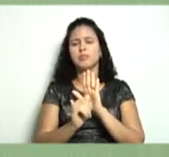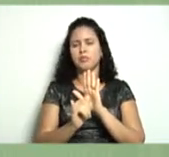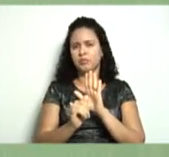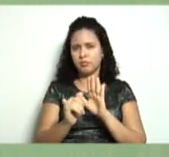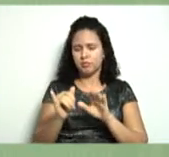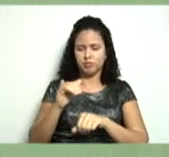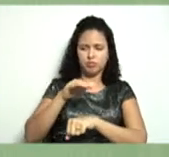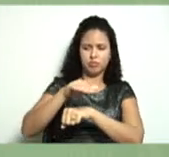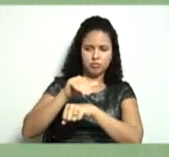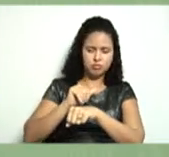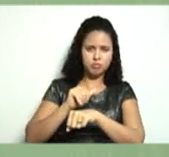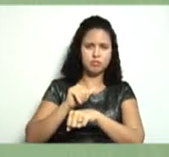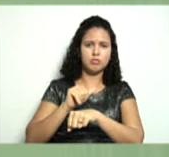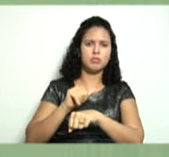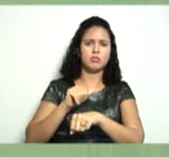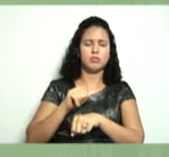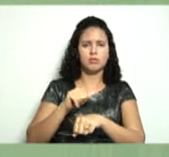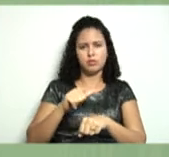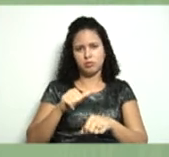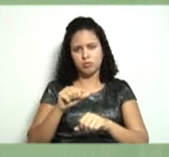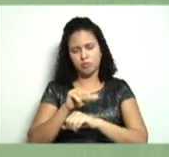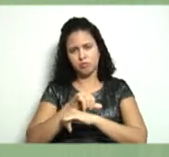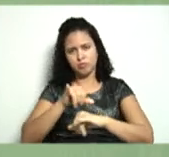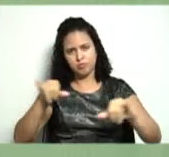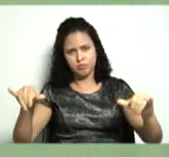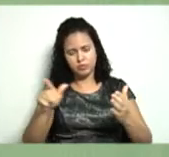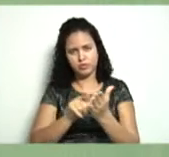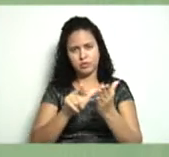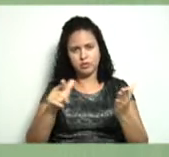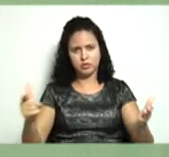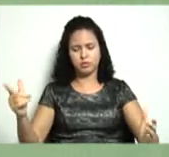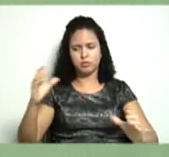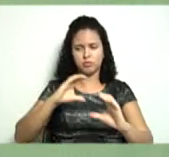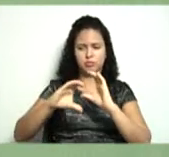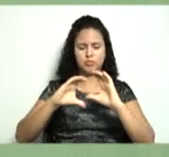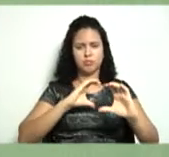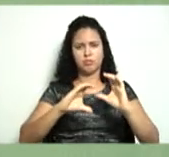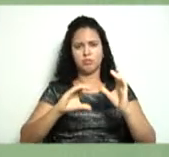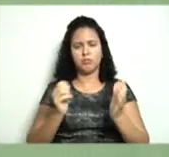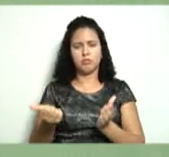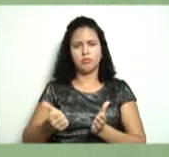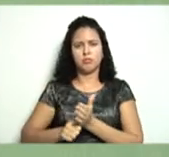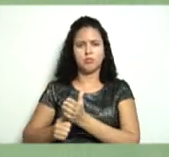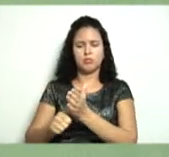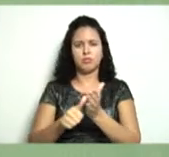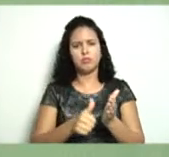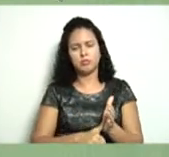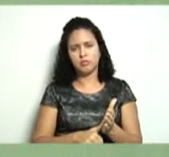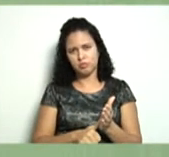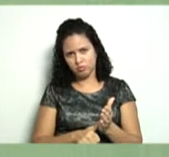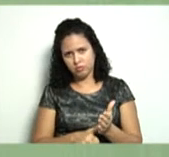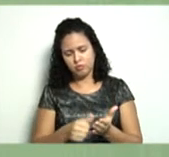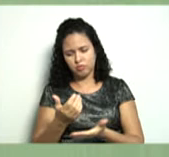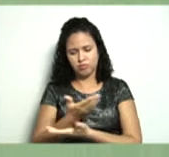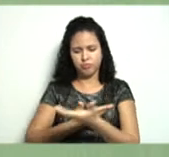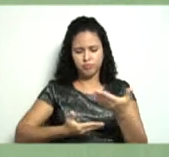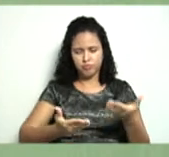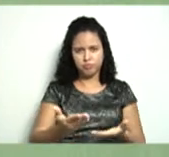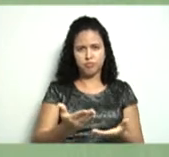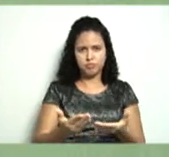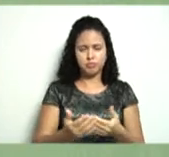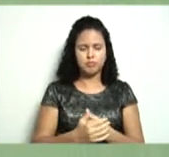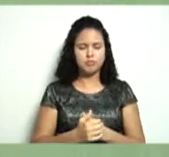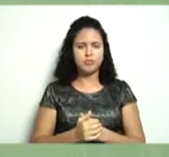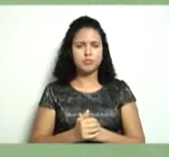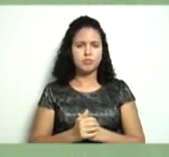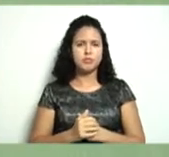convocação, publicado em jornal e comunicação aos associados por intermédio de circulares.